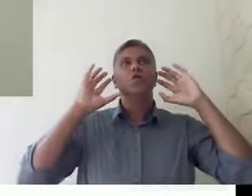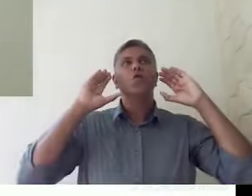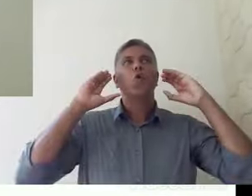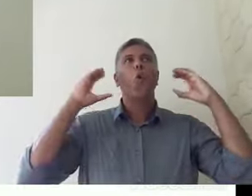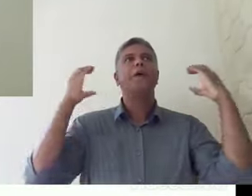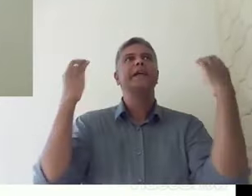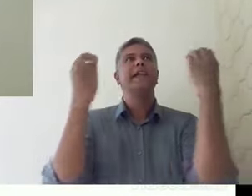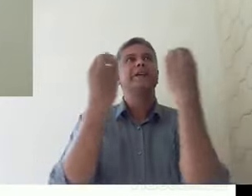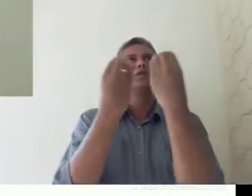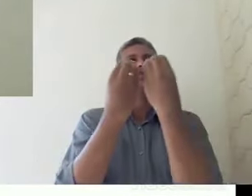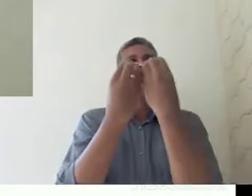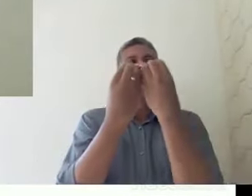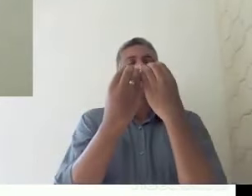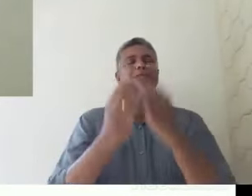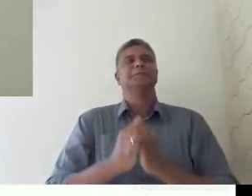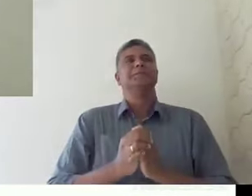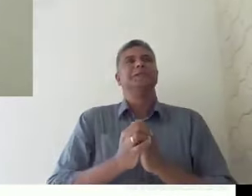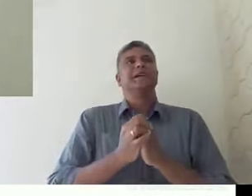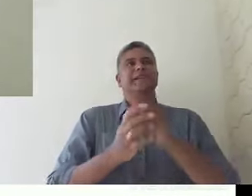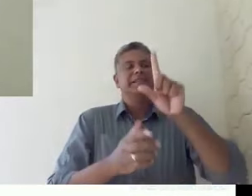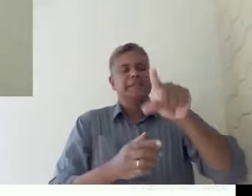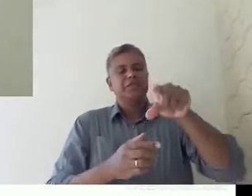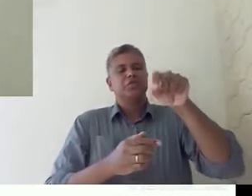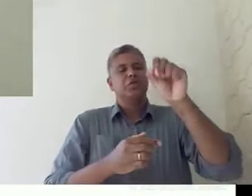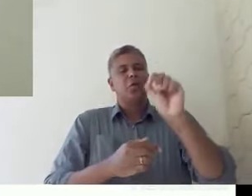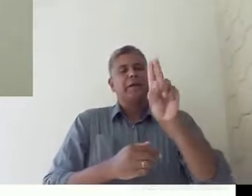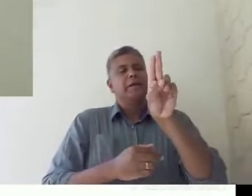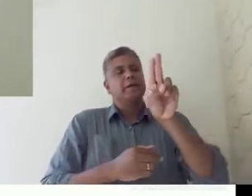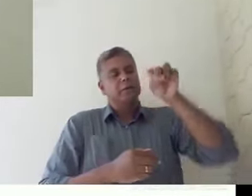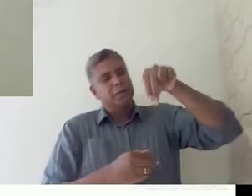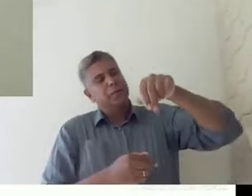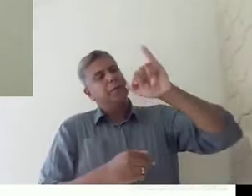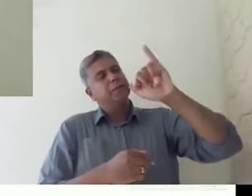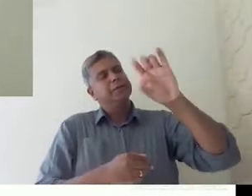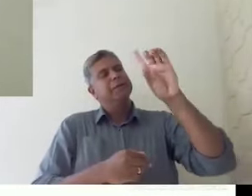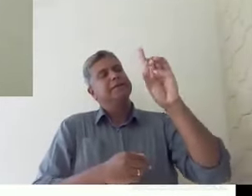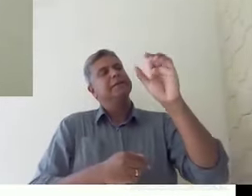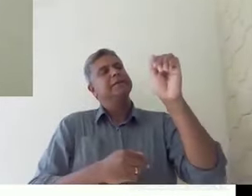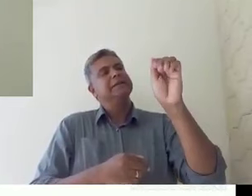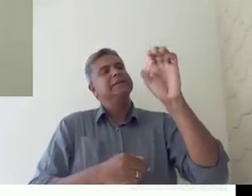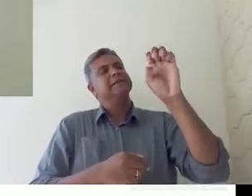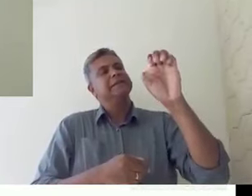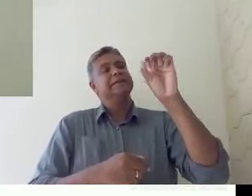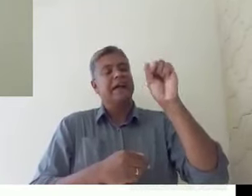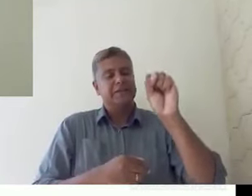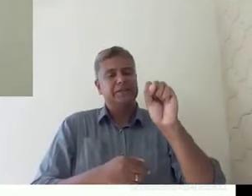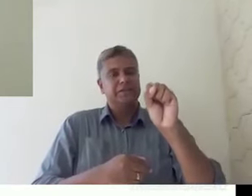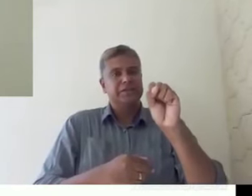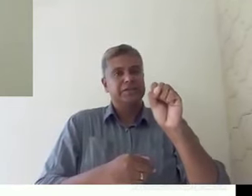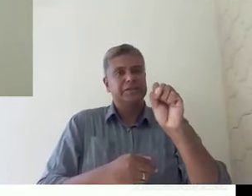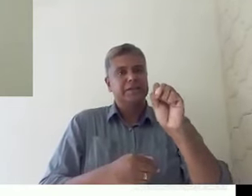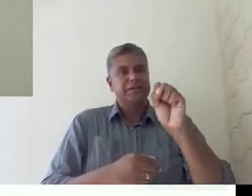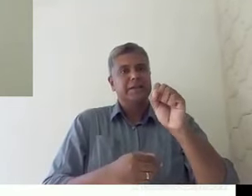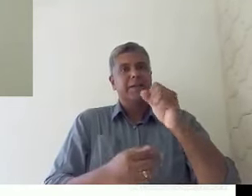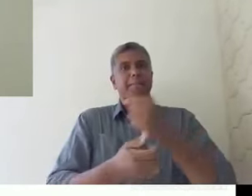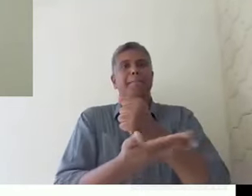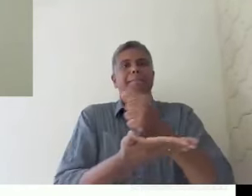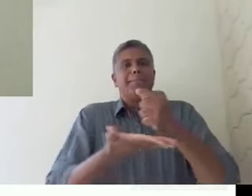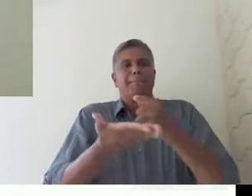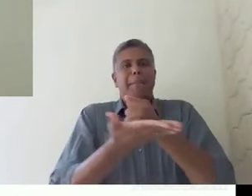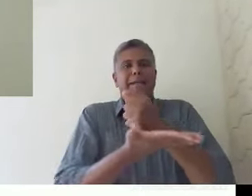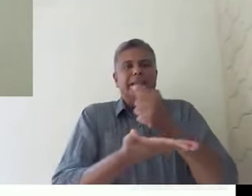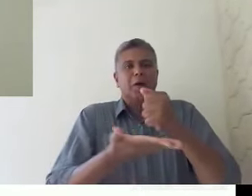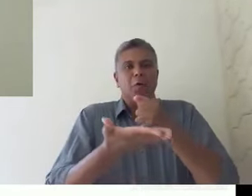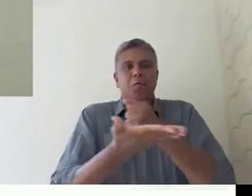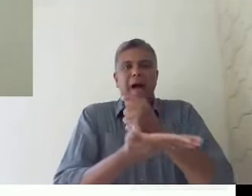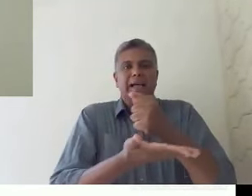nessa reunião, pegam e decidem quais são as unidades padrões. Hoje em dia, as unidades de